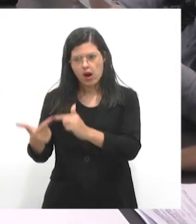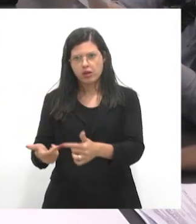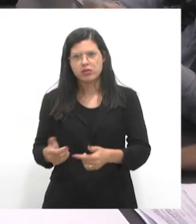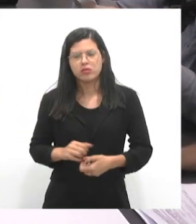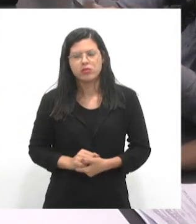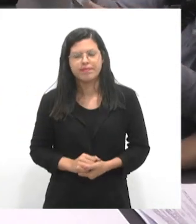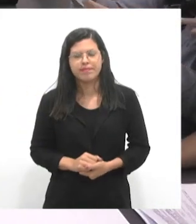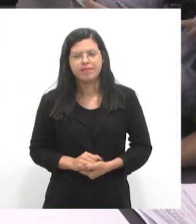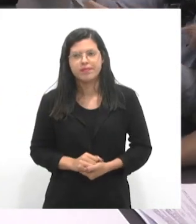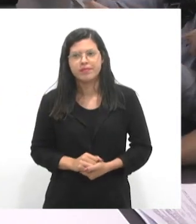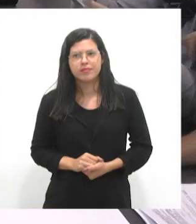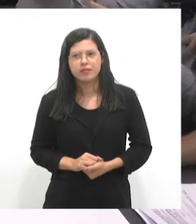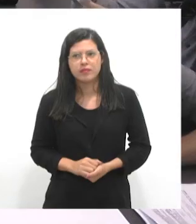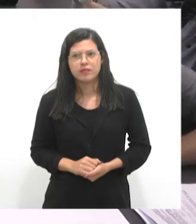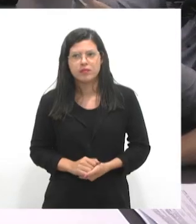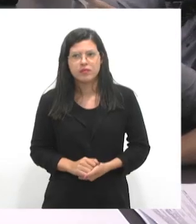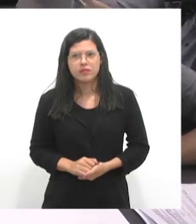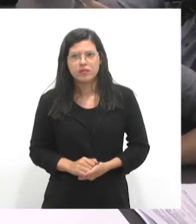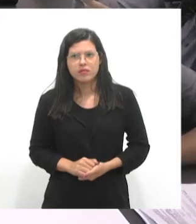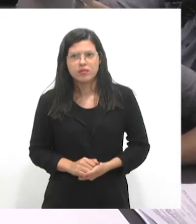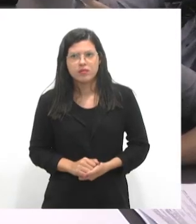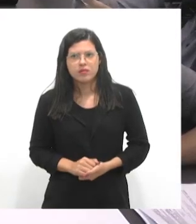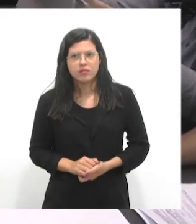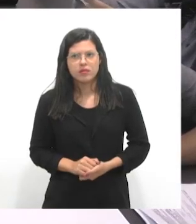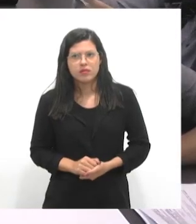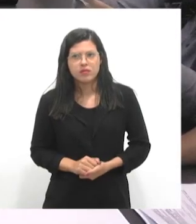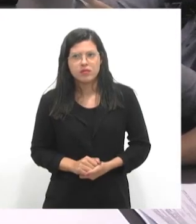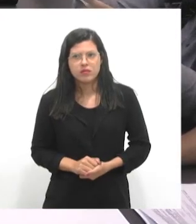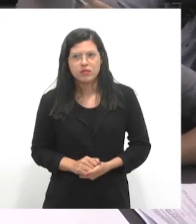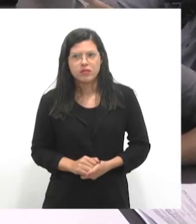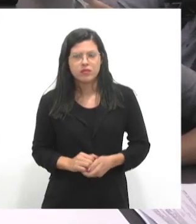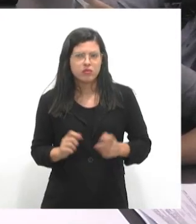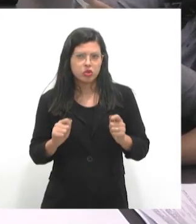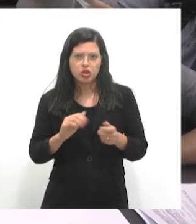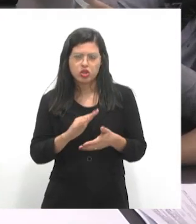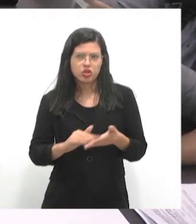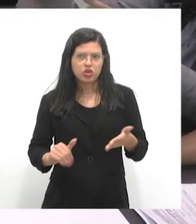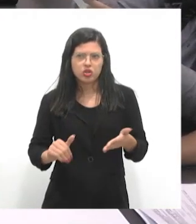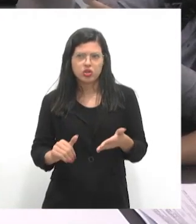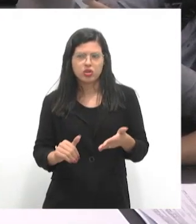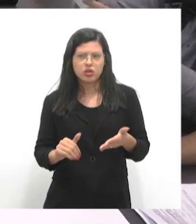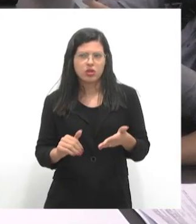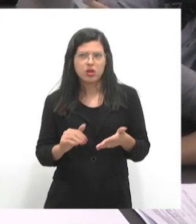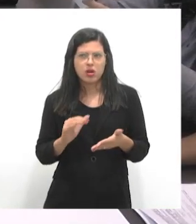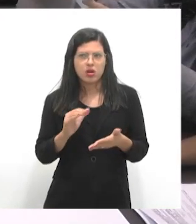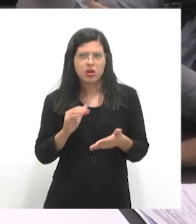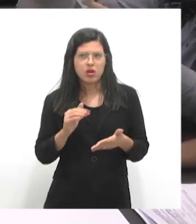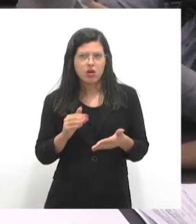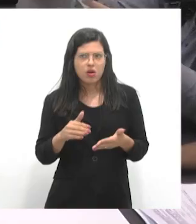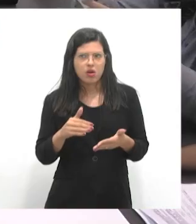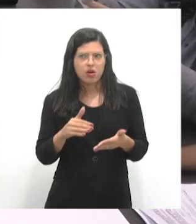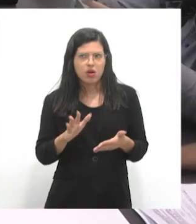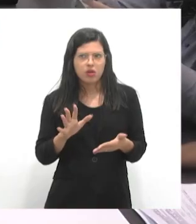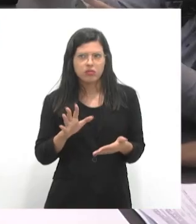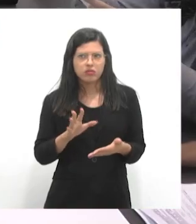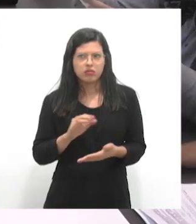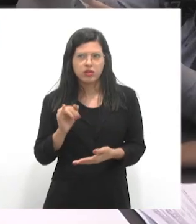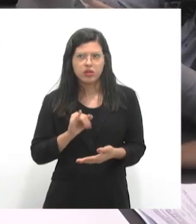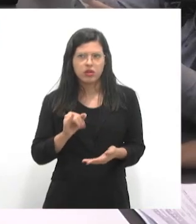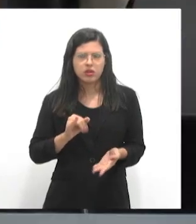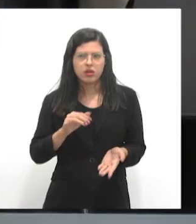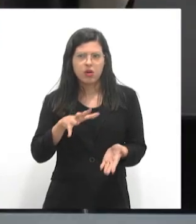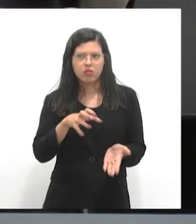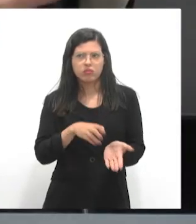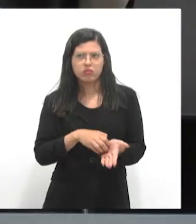podia ser genérico e tirar o acervo. Você declara o imaterial, o núcleo,